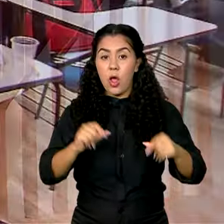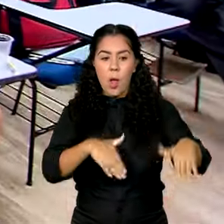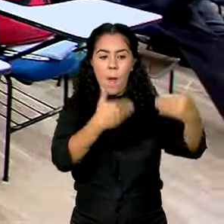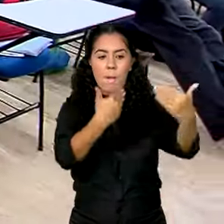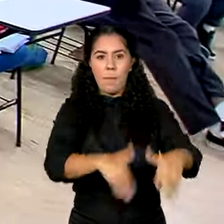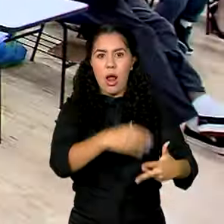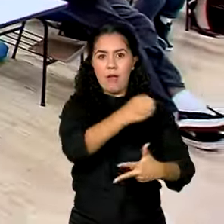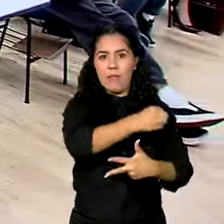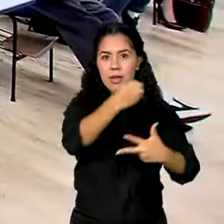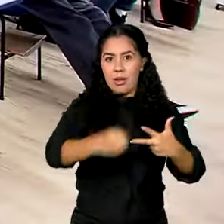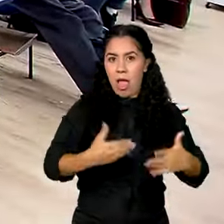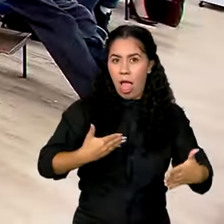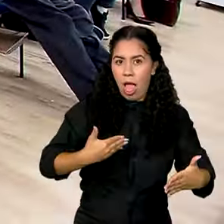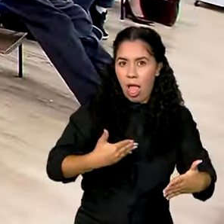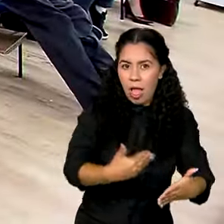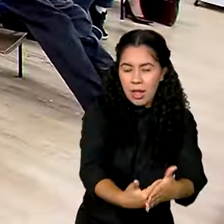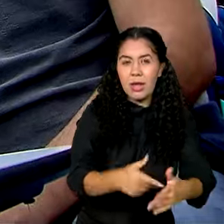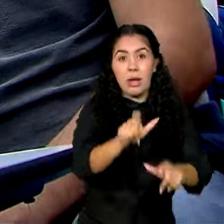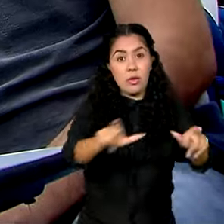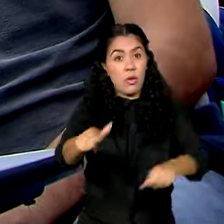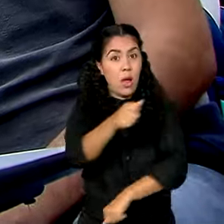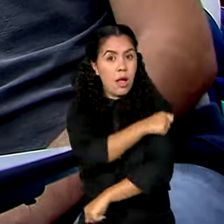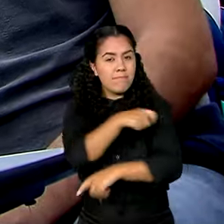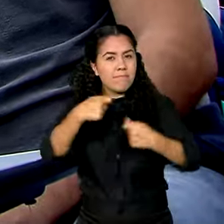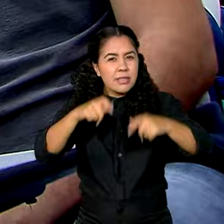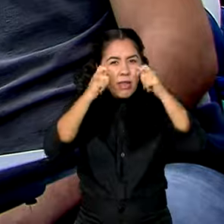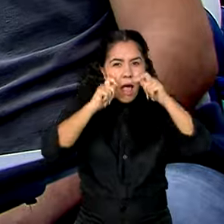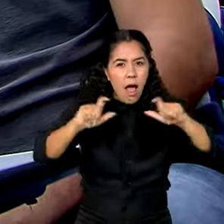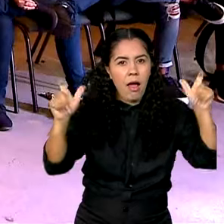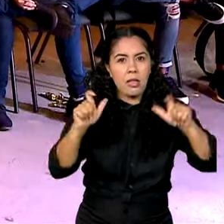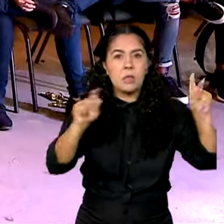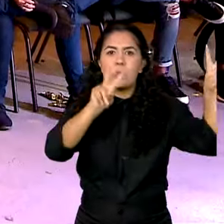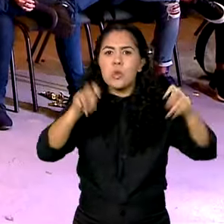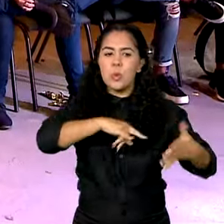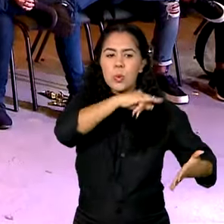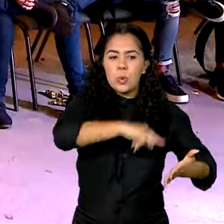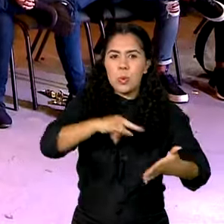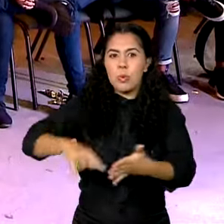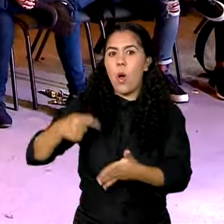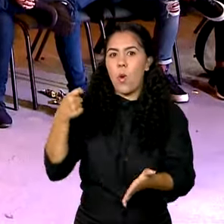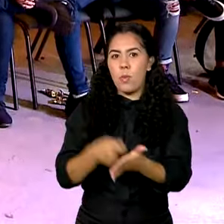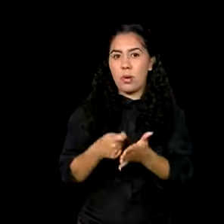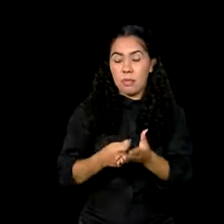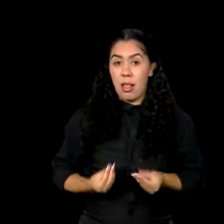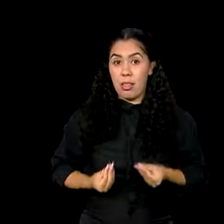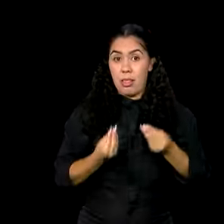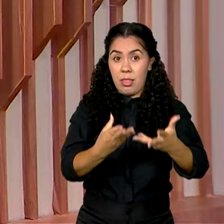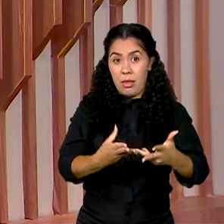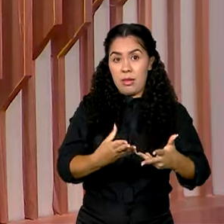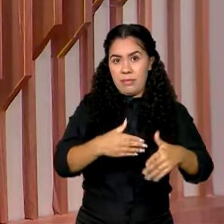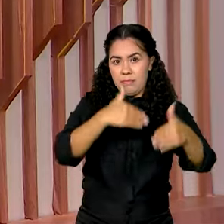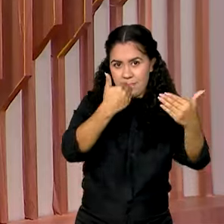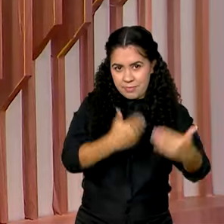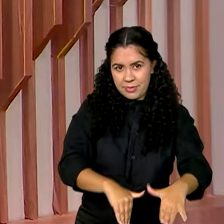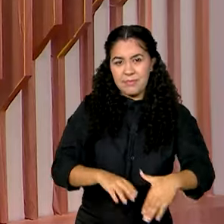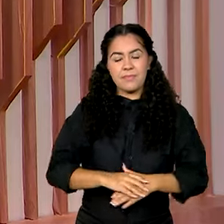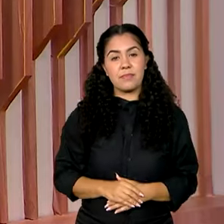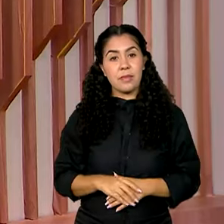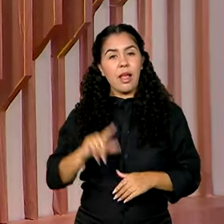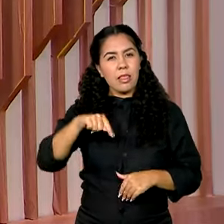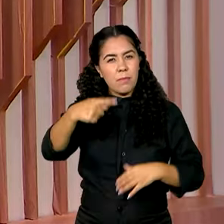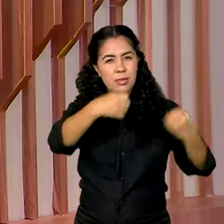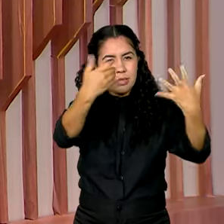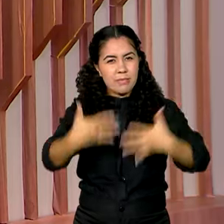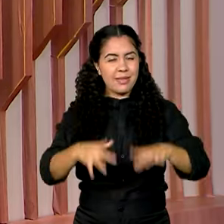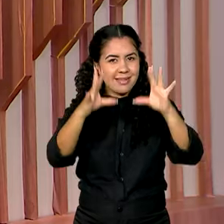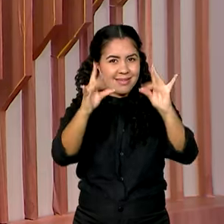Enem estão chegando e os estudantes devem ficar atentos à documentação exigida nos dias do exame. Os detalhes você